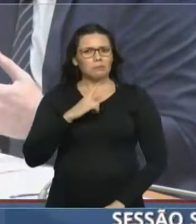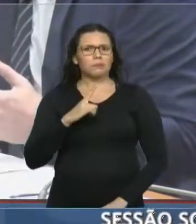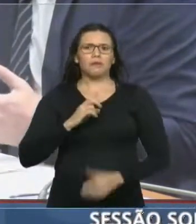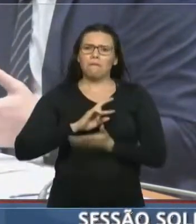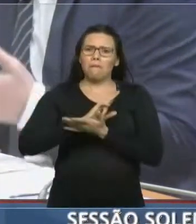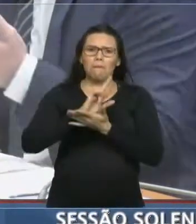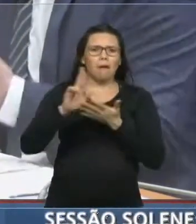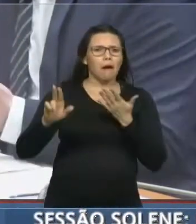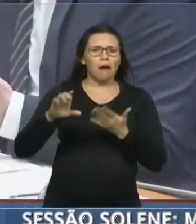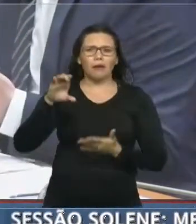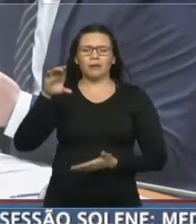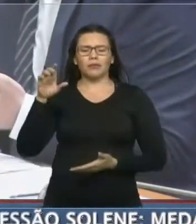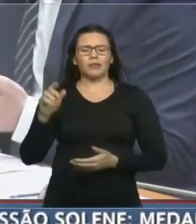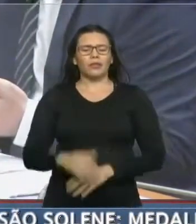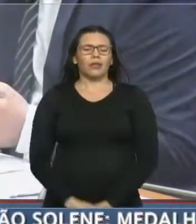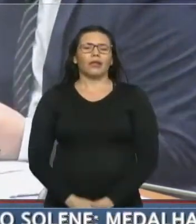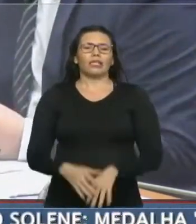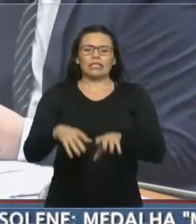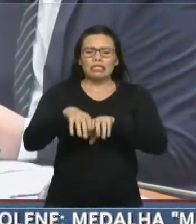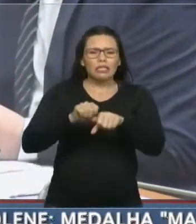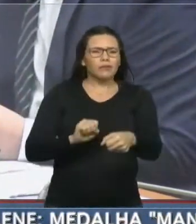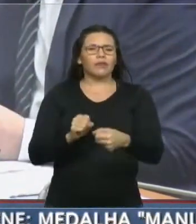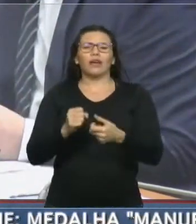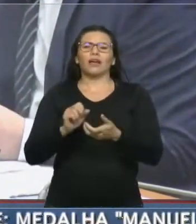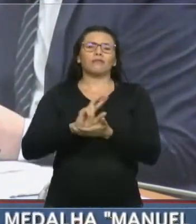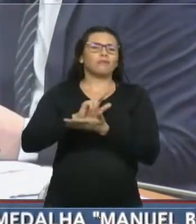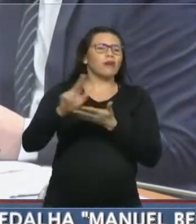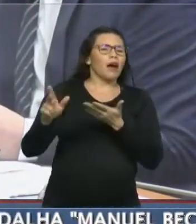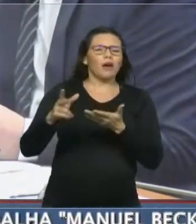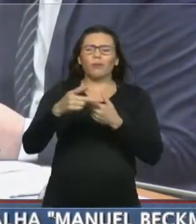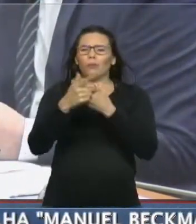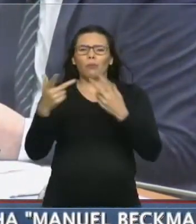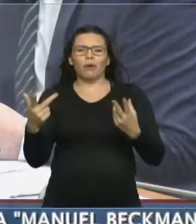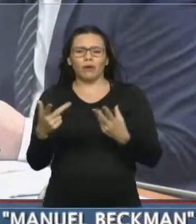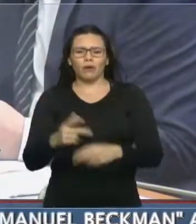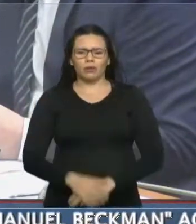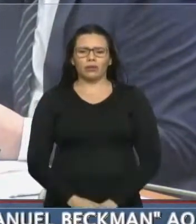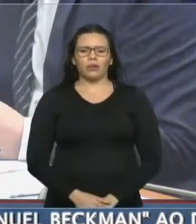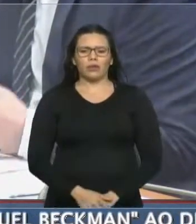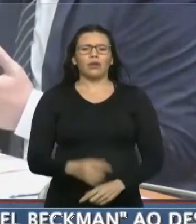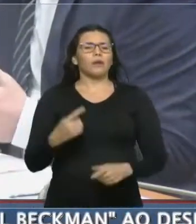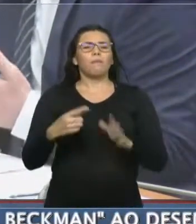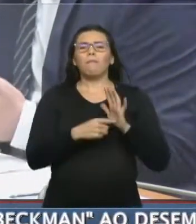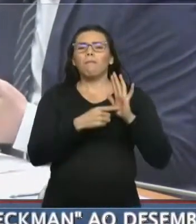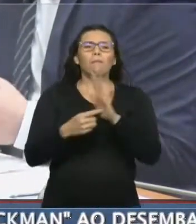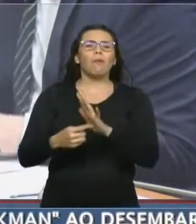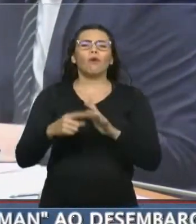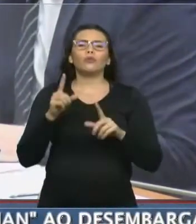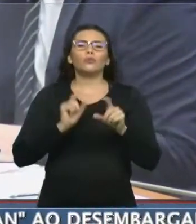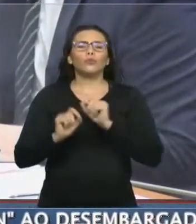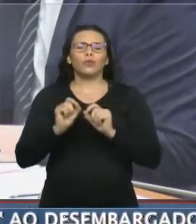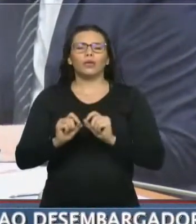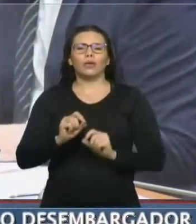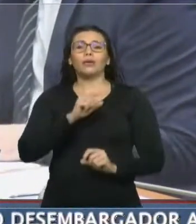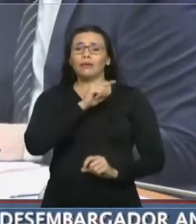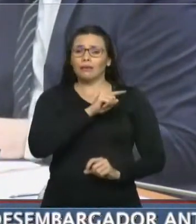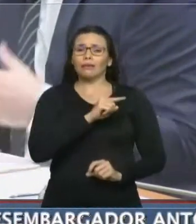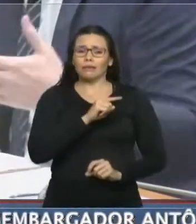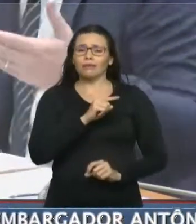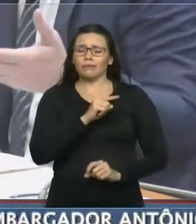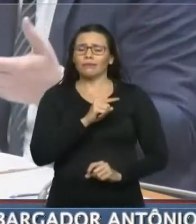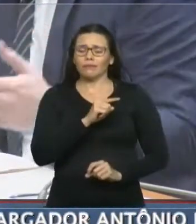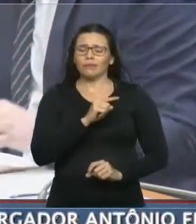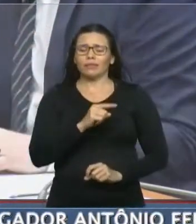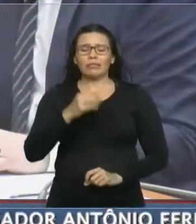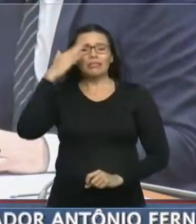isso é valorizar a homenagem. E quem valoriza a homenagem nos estimula mais ainda a